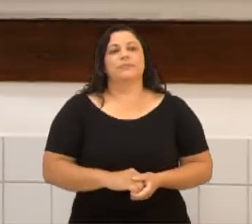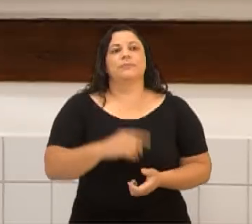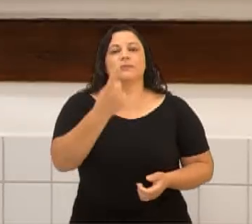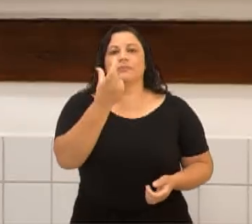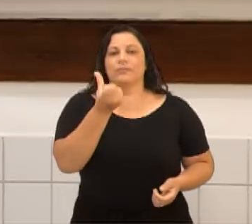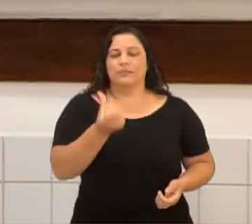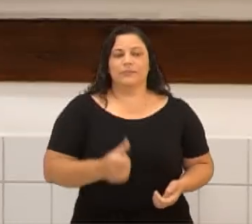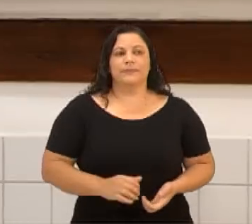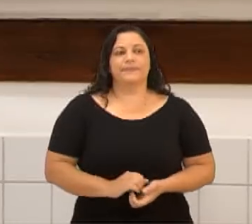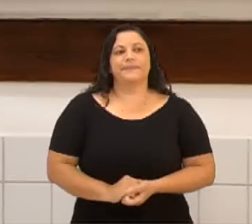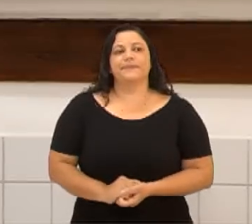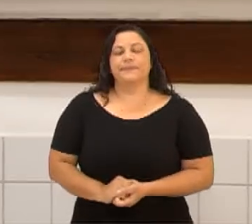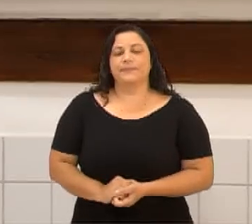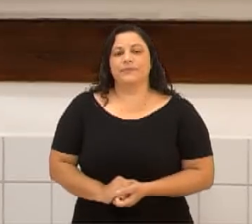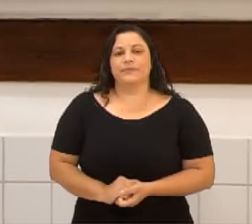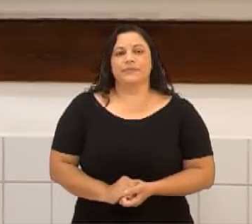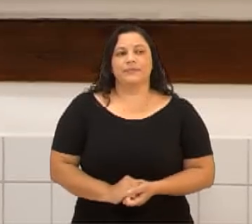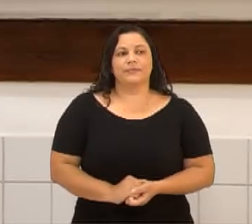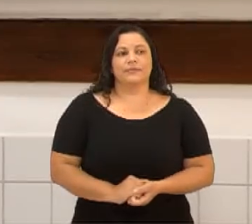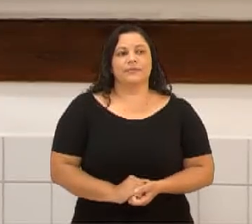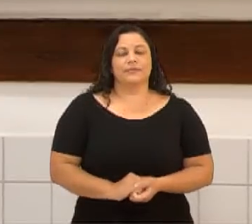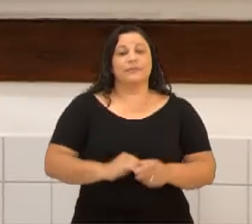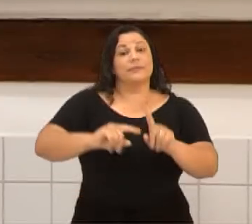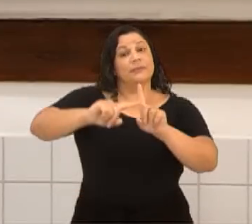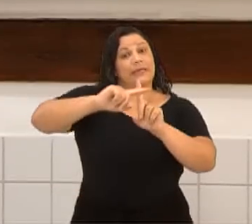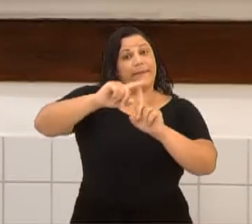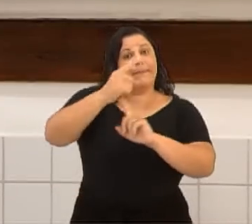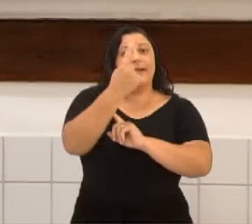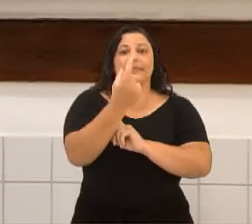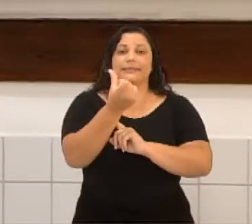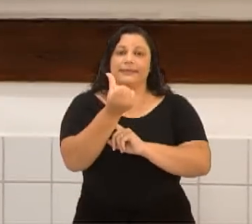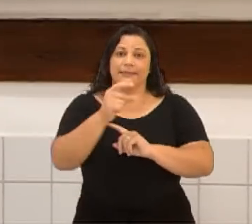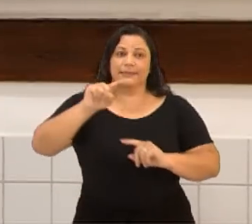mais 13,5 e mais